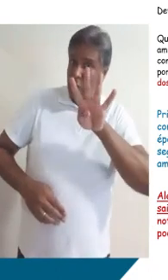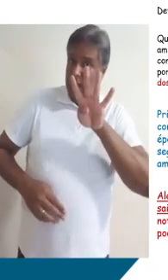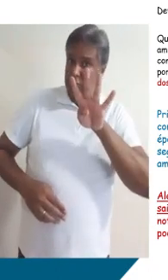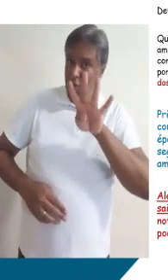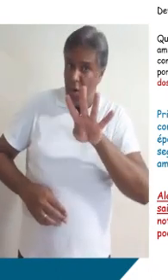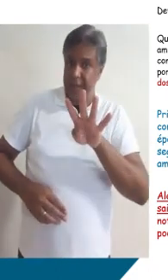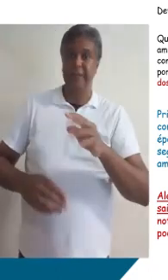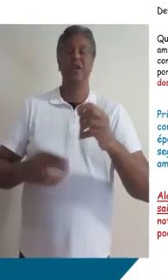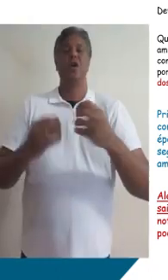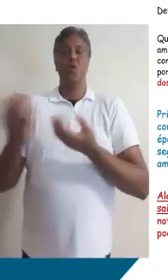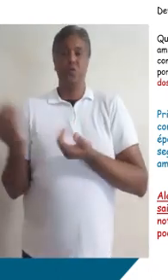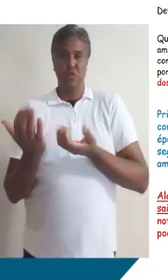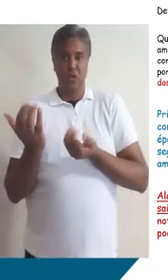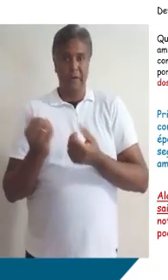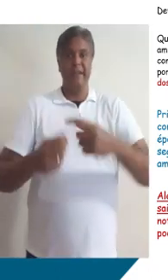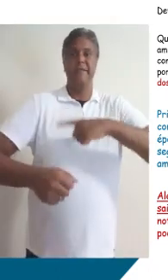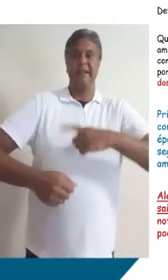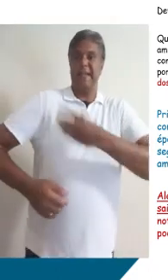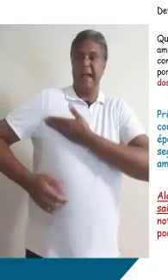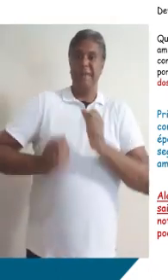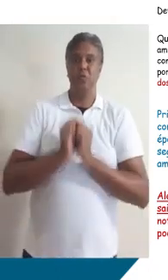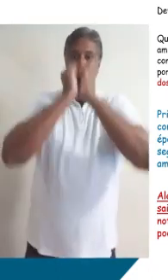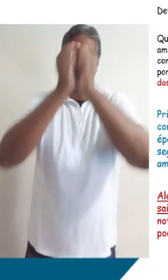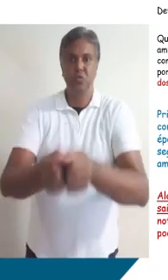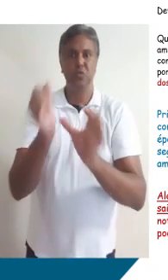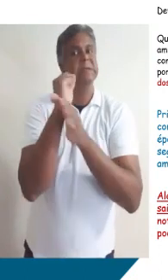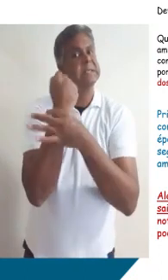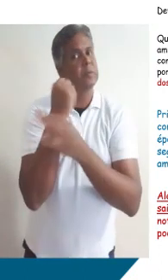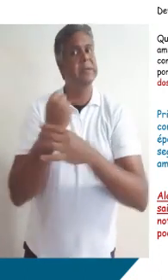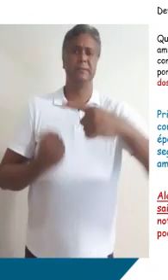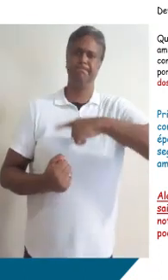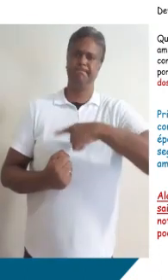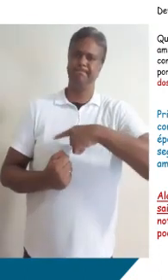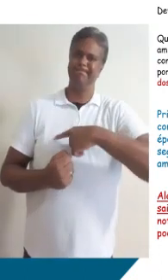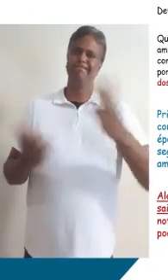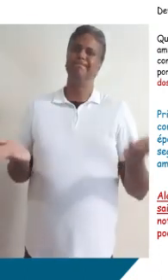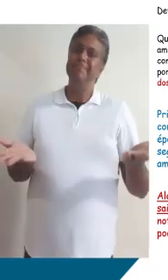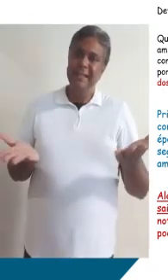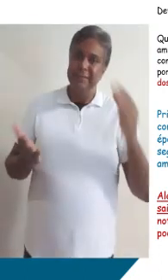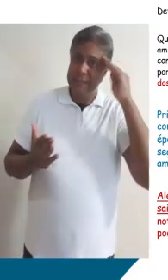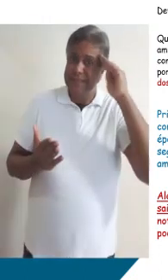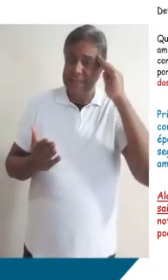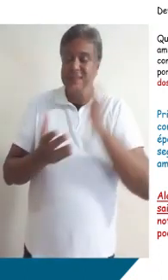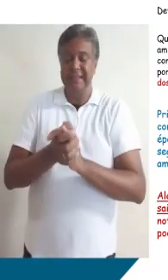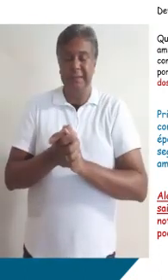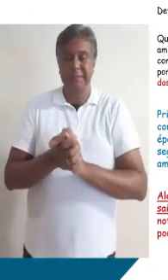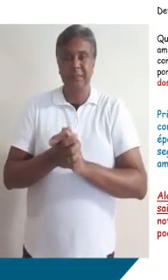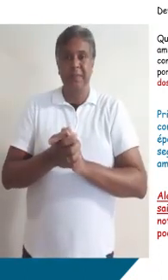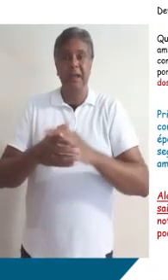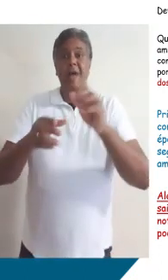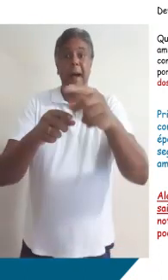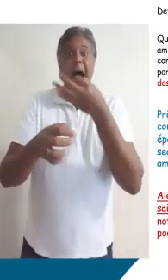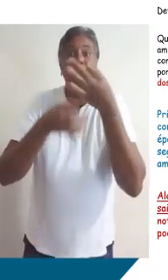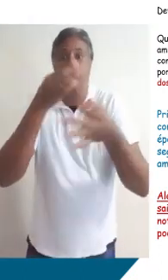estaria acompanhado e seguro. O restante é a fundamentação dessa ideia, com uma invencionice aqui e outra ali, falando sobre uma secretaria de